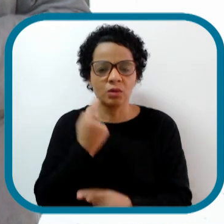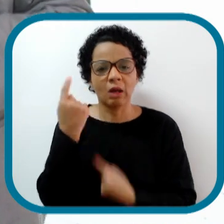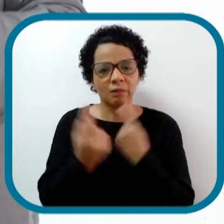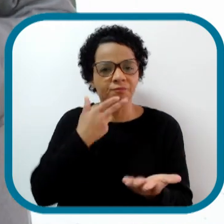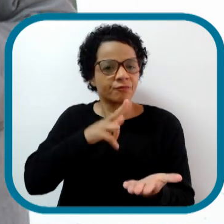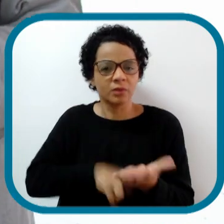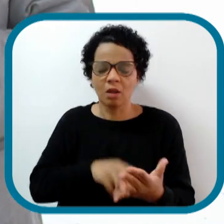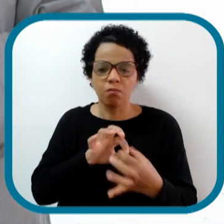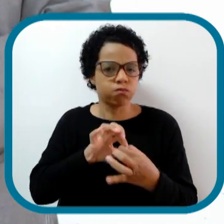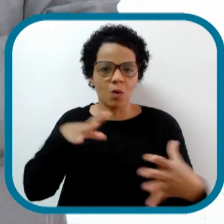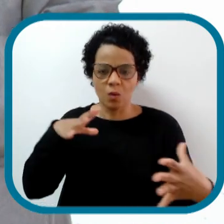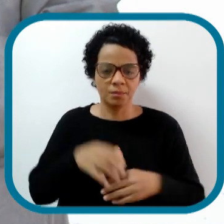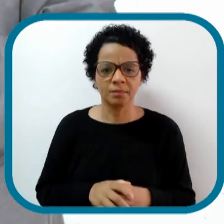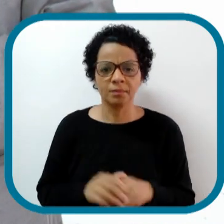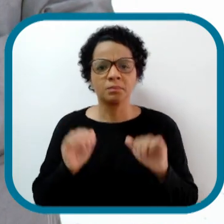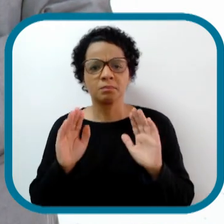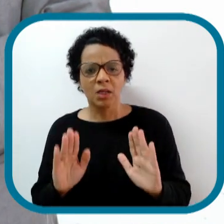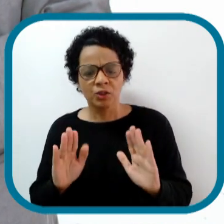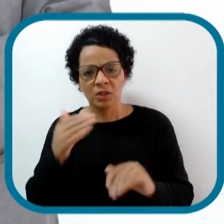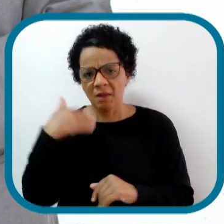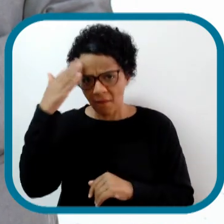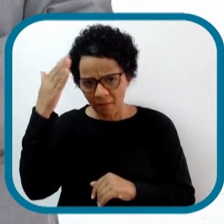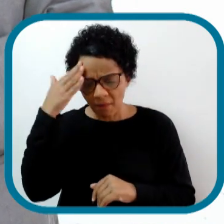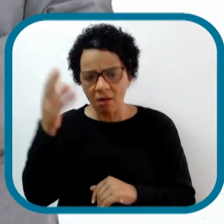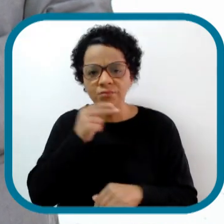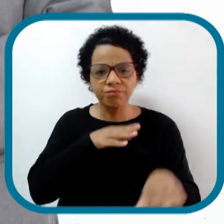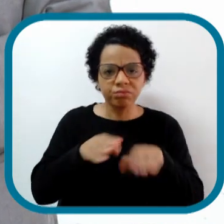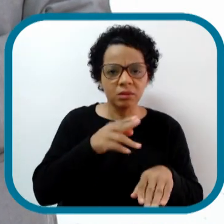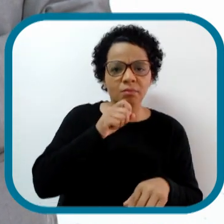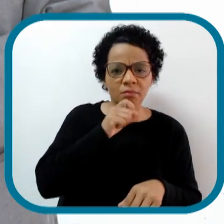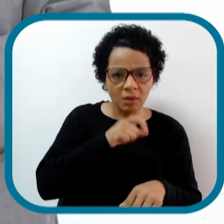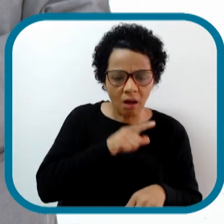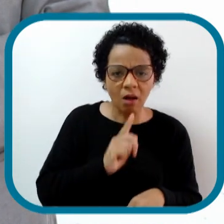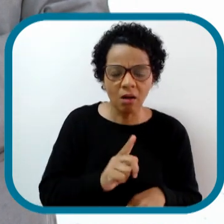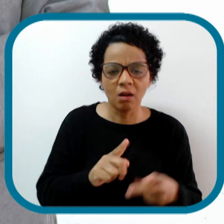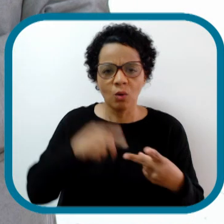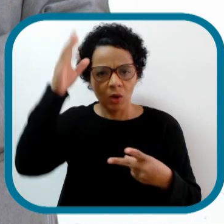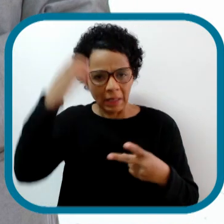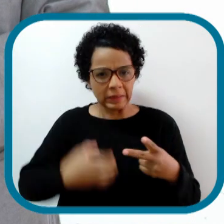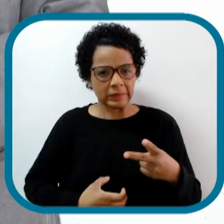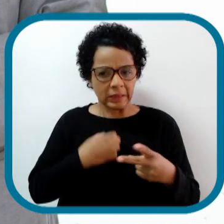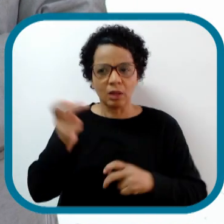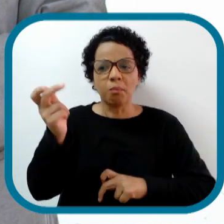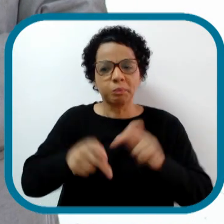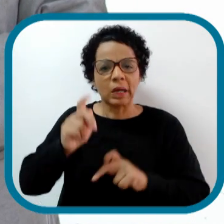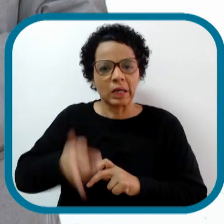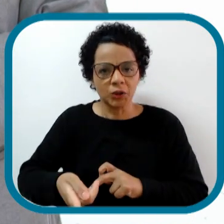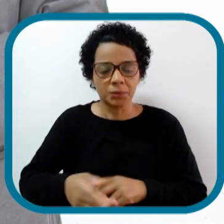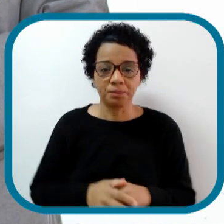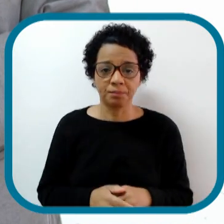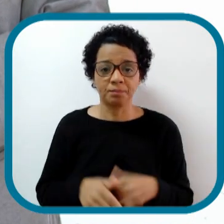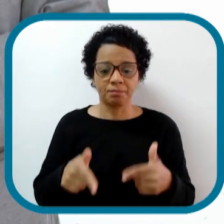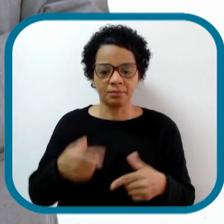não correspondem bem à realidade. Mas será mesmo possível prever um sismo? E os animais conseguem realmente sentir o que vai